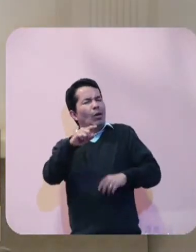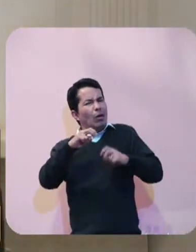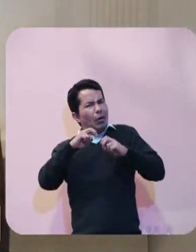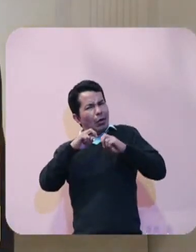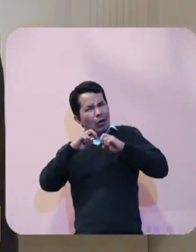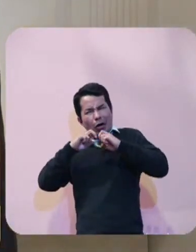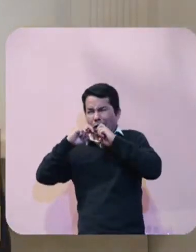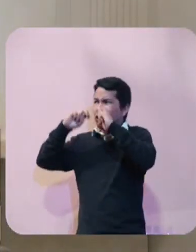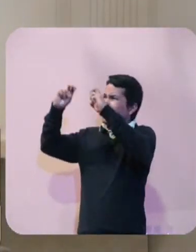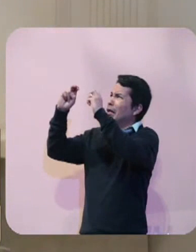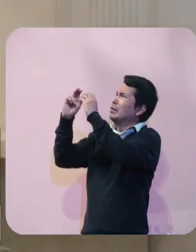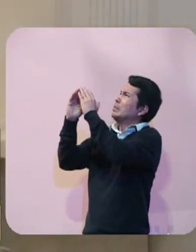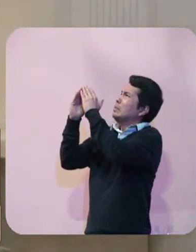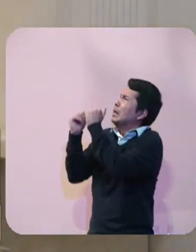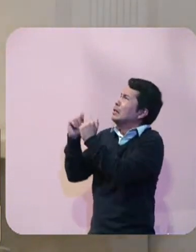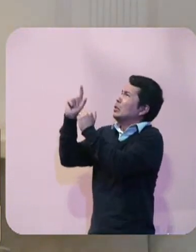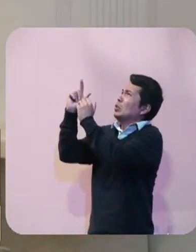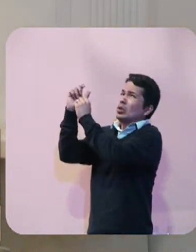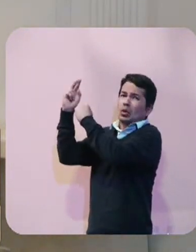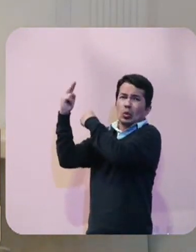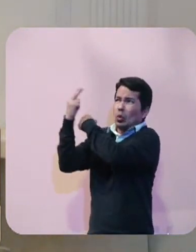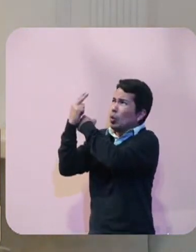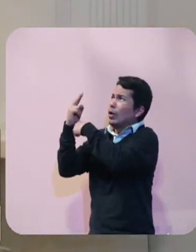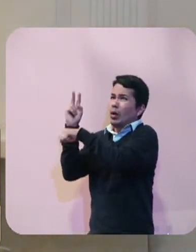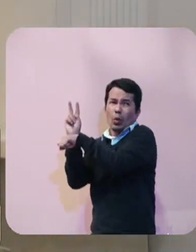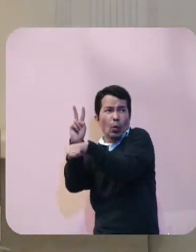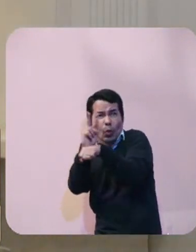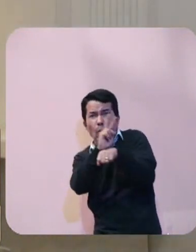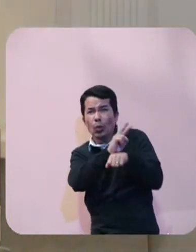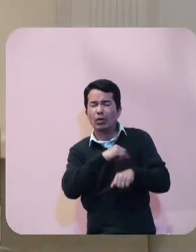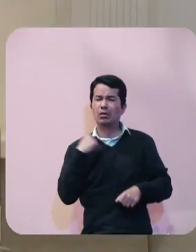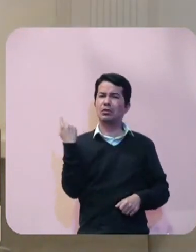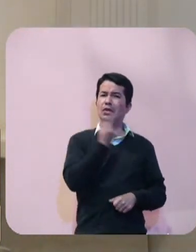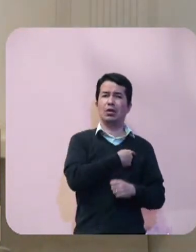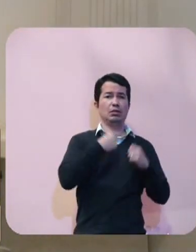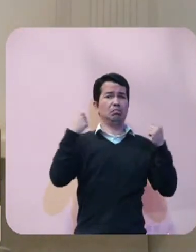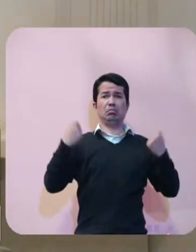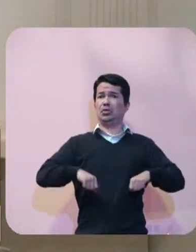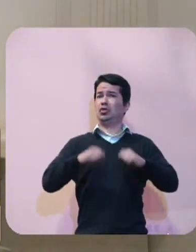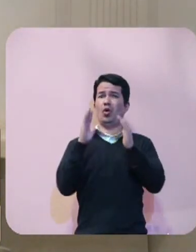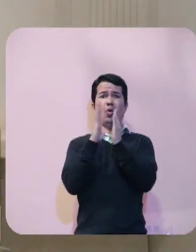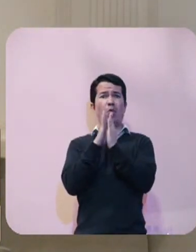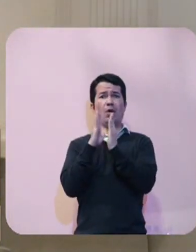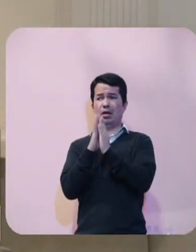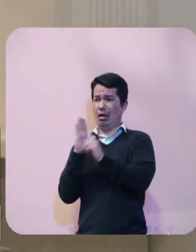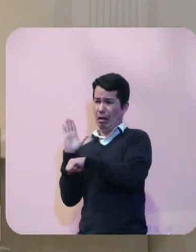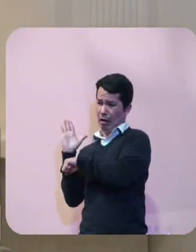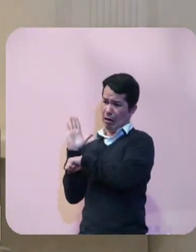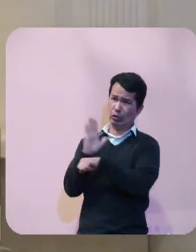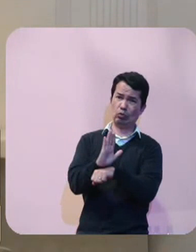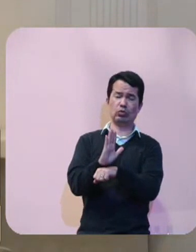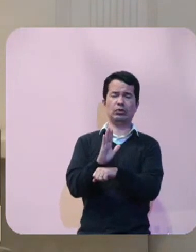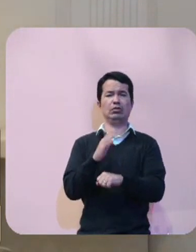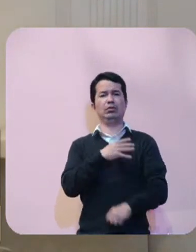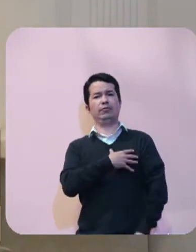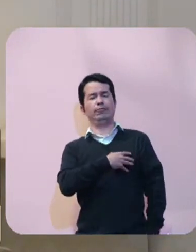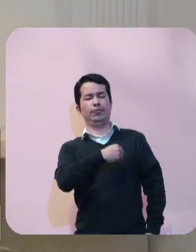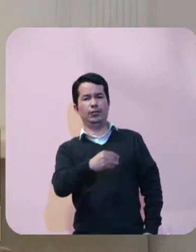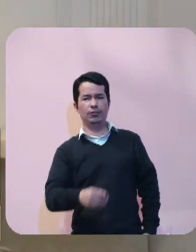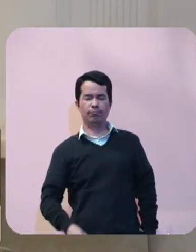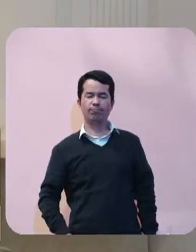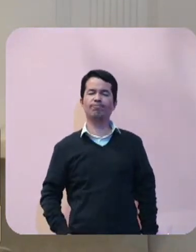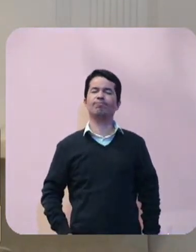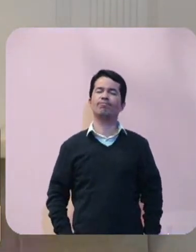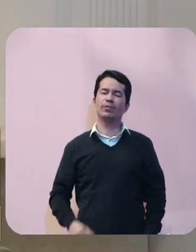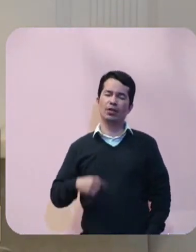ensina e pede para que a gente tenha para com os nossos filhos. Aprenda a orar por eles. Uma das coisas que